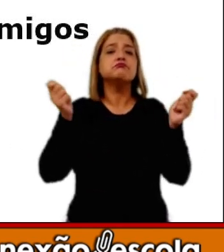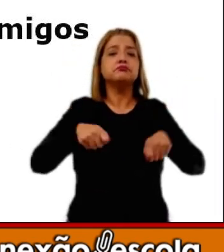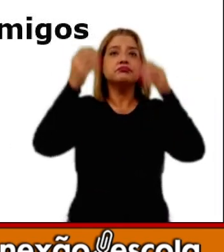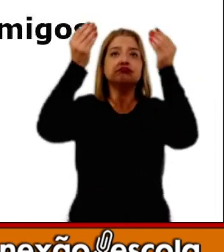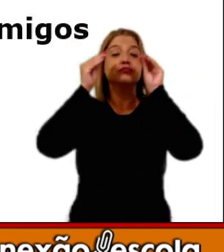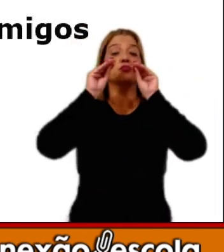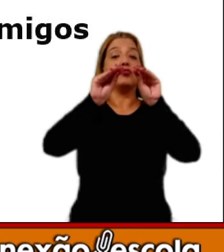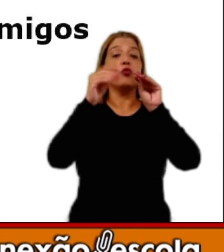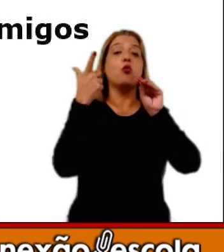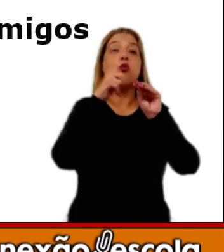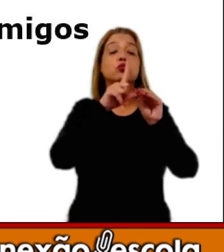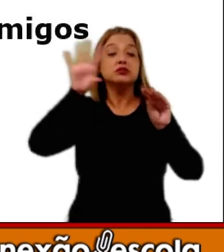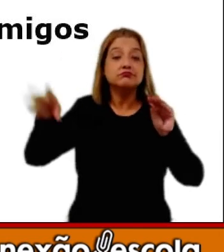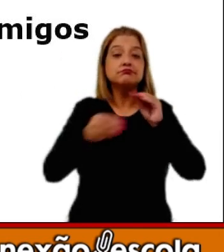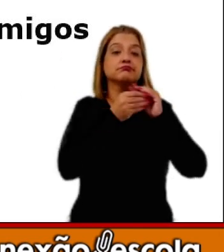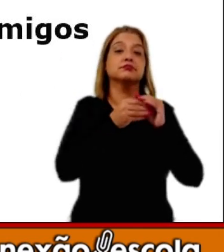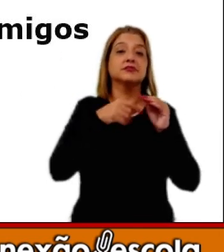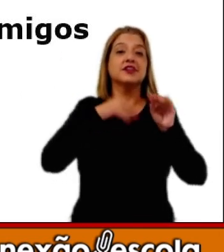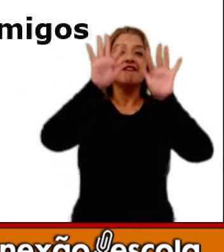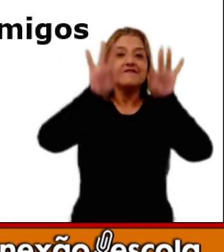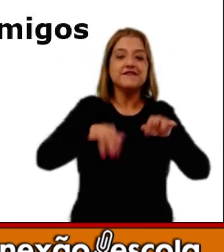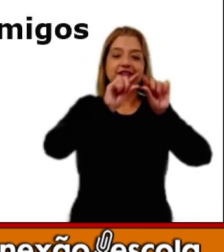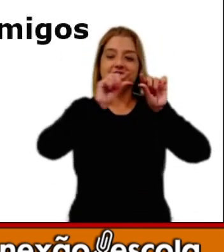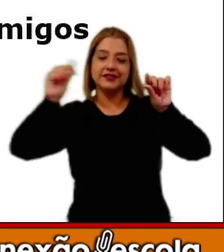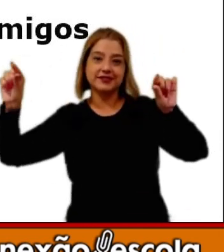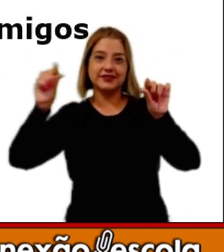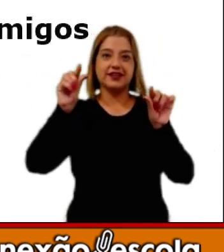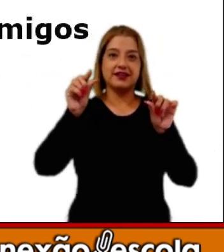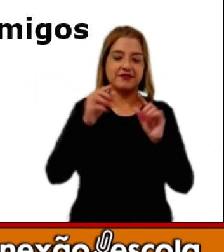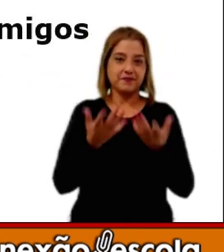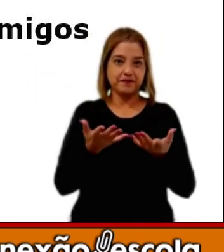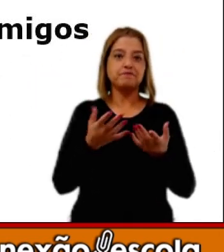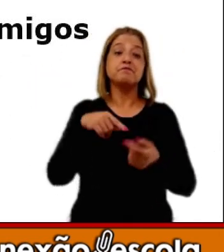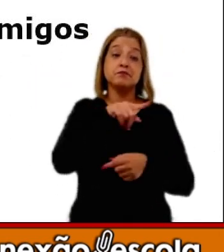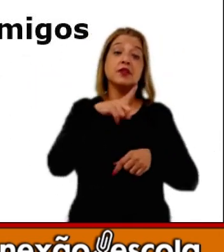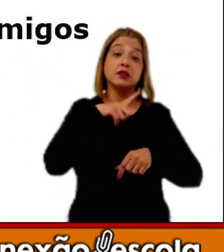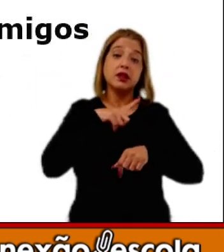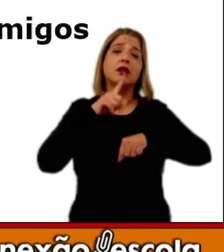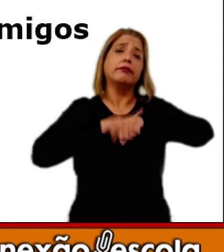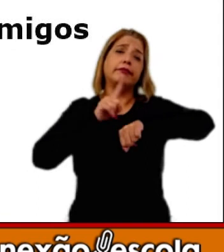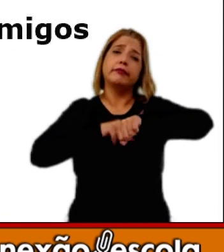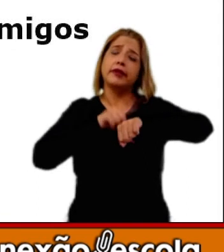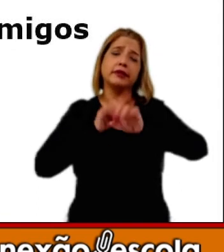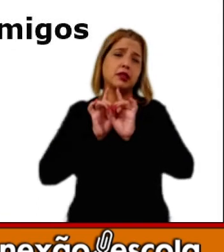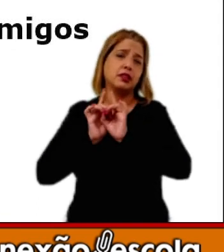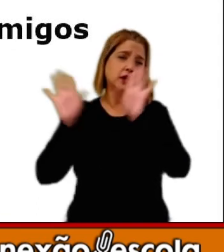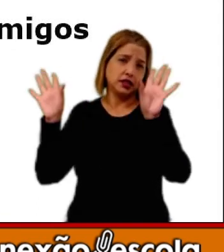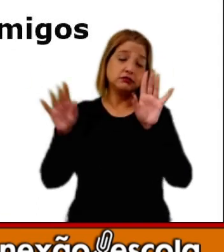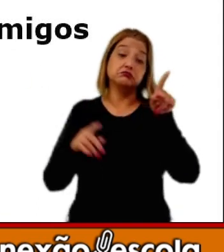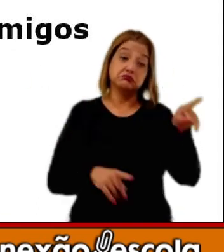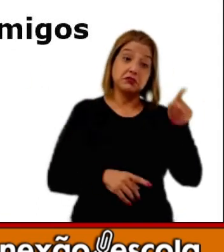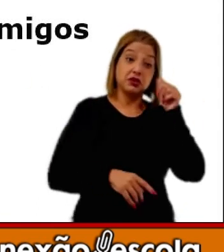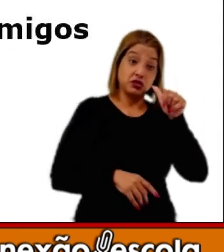você deverá preencher para finalizar a frase ela há muito tempo livre Sara está